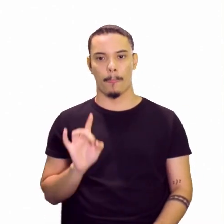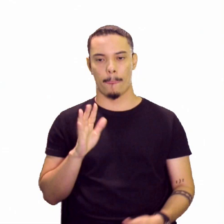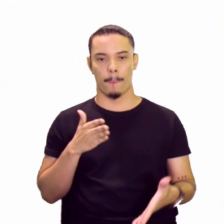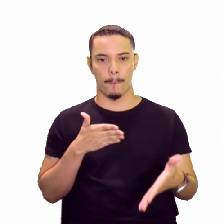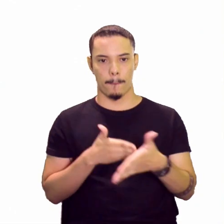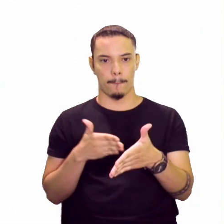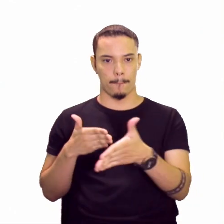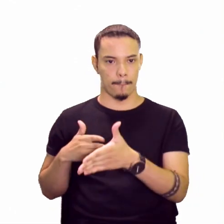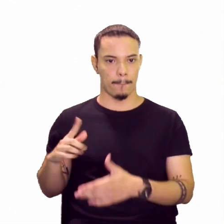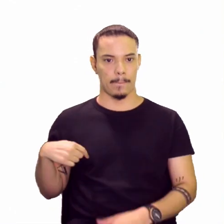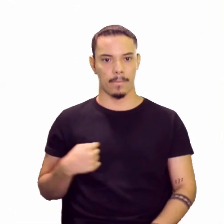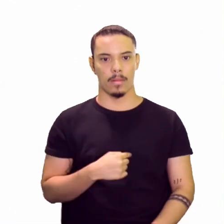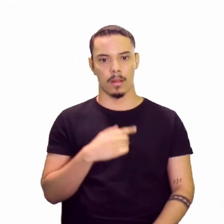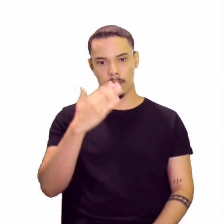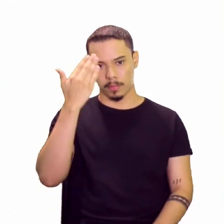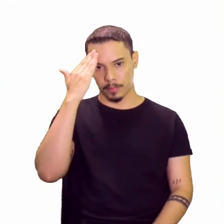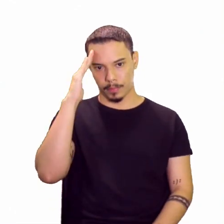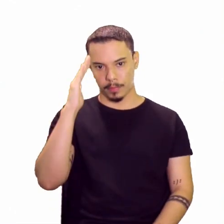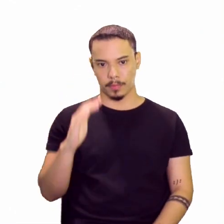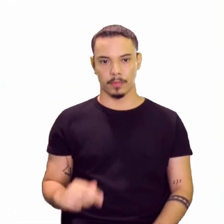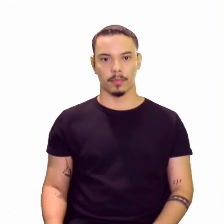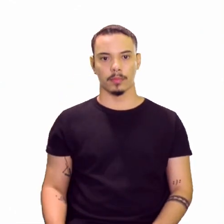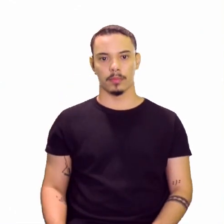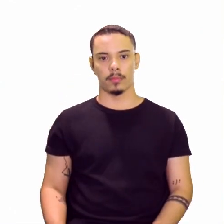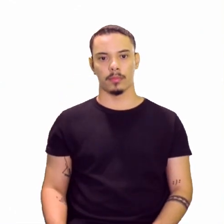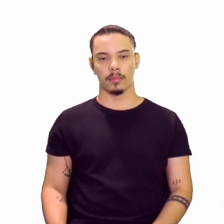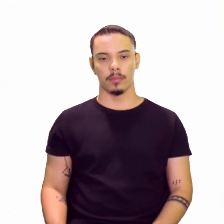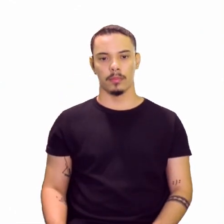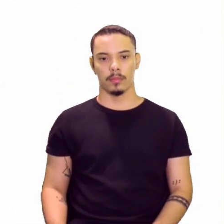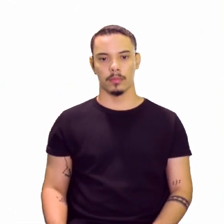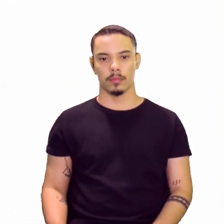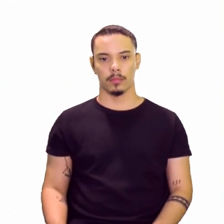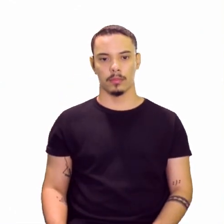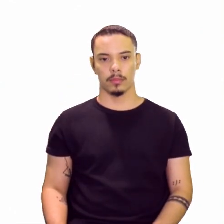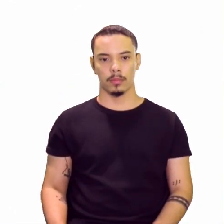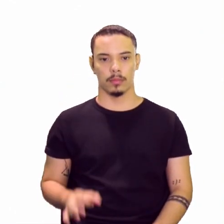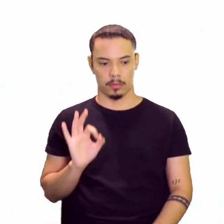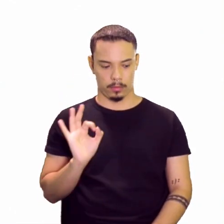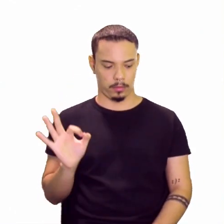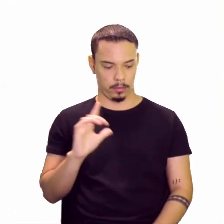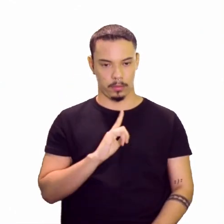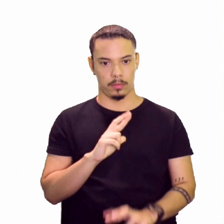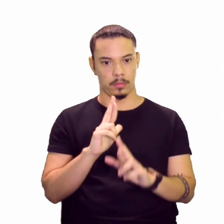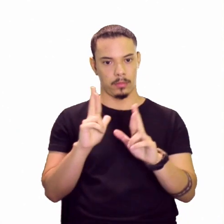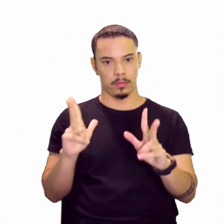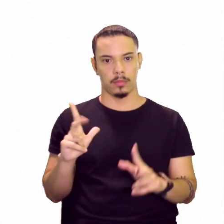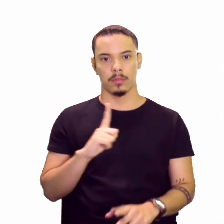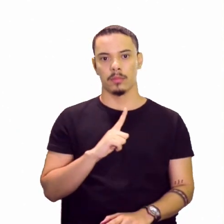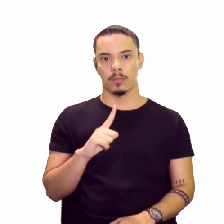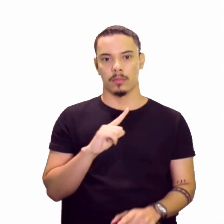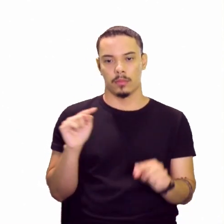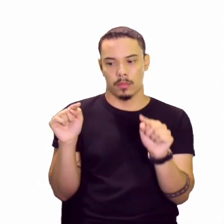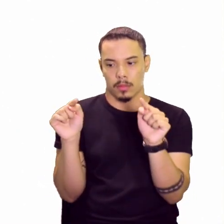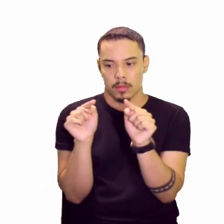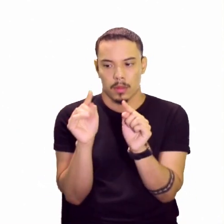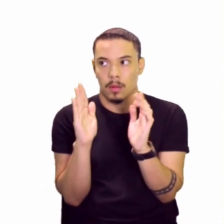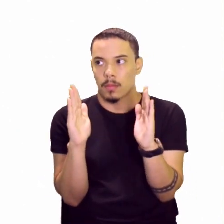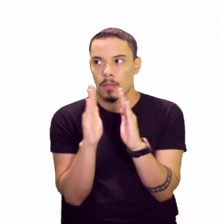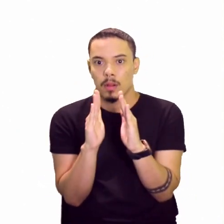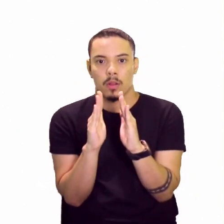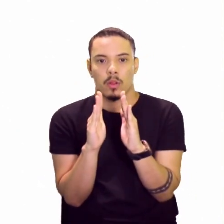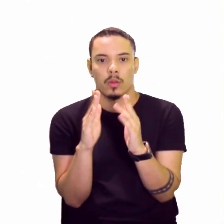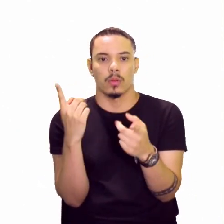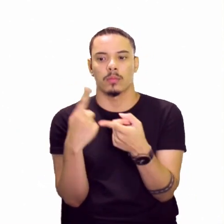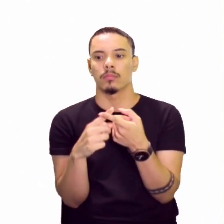aqui, ó. Ó, só para vocês verem, tá vendo? Né? Nós temos aqui uma diferença, então eu tenho uma basezinha menor aqui.